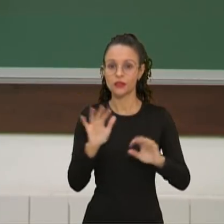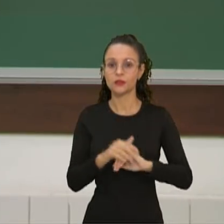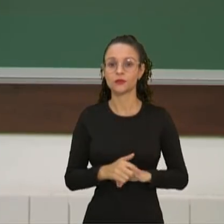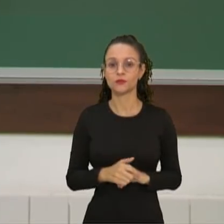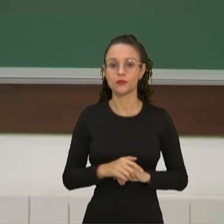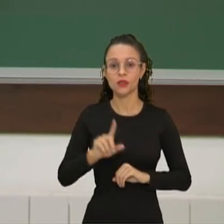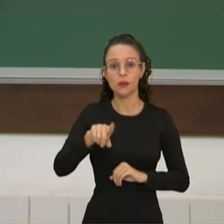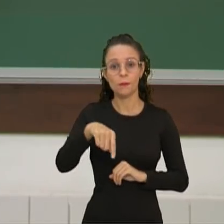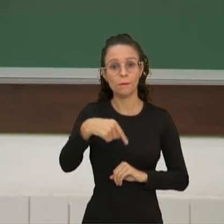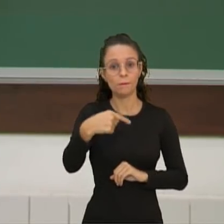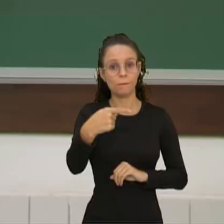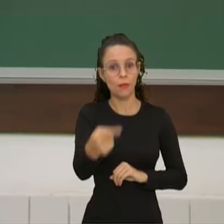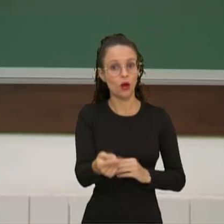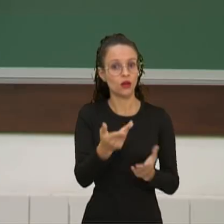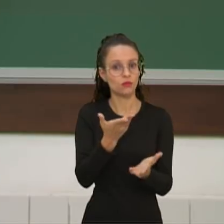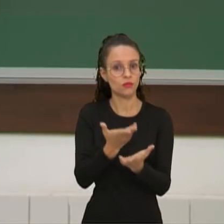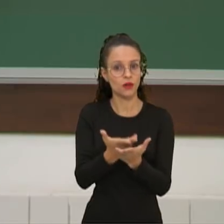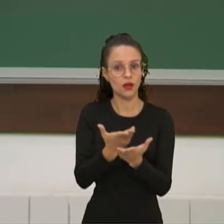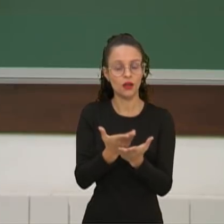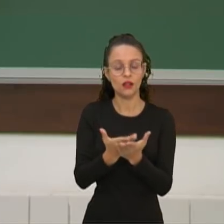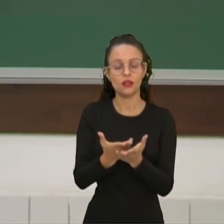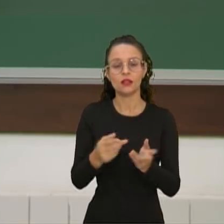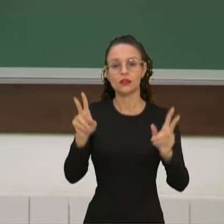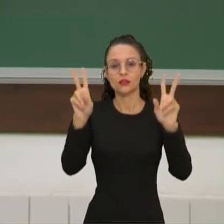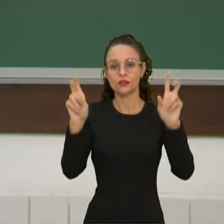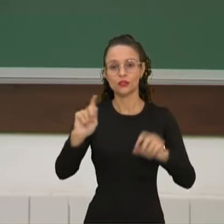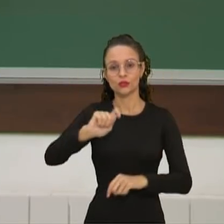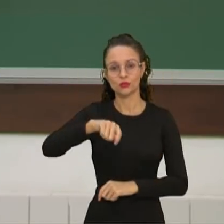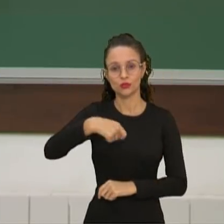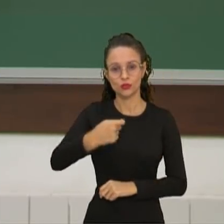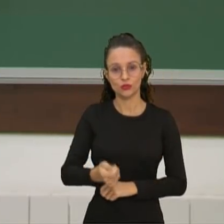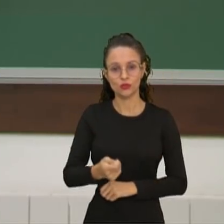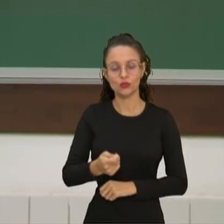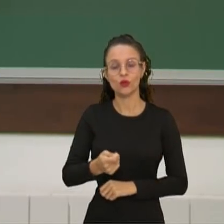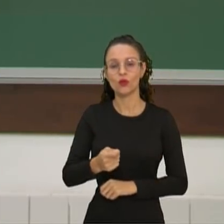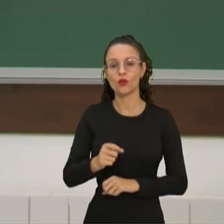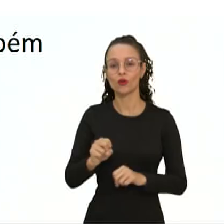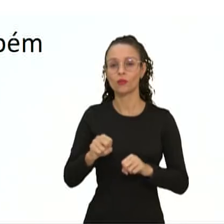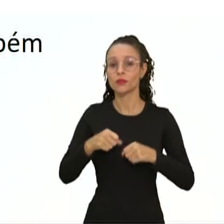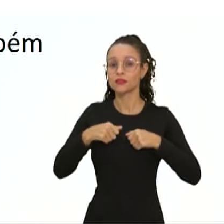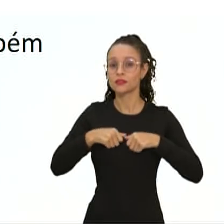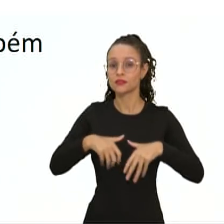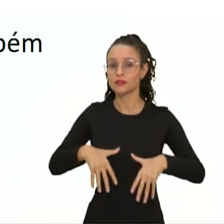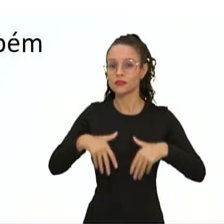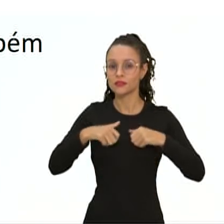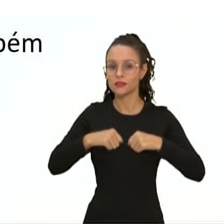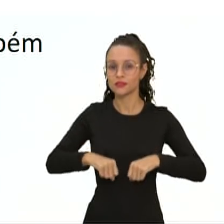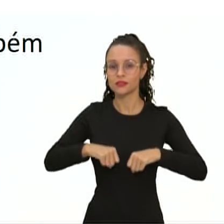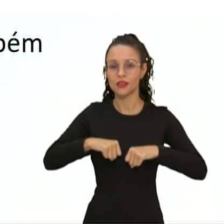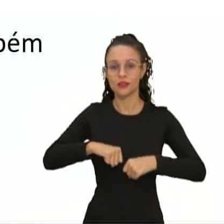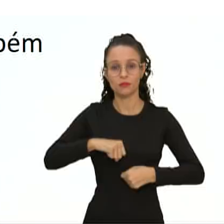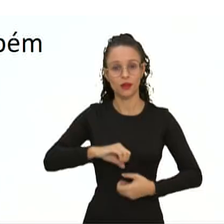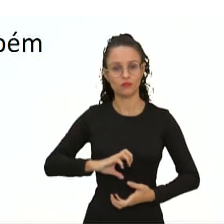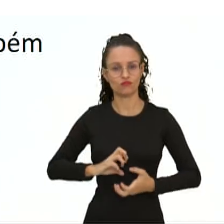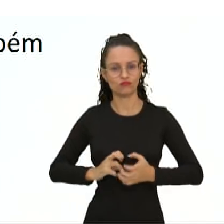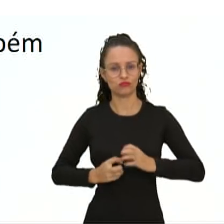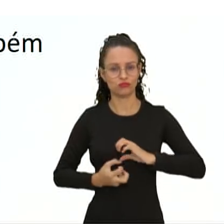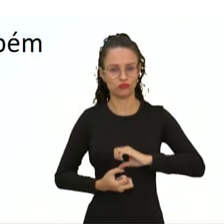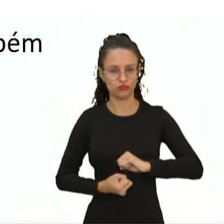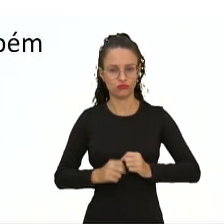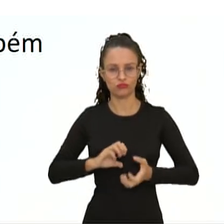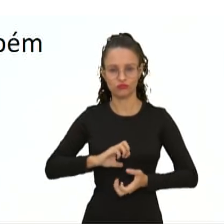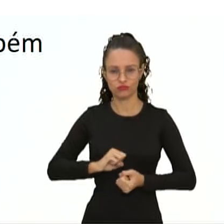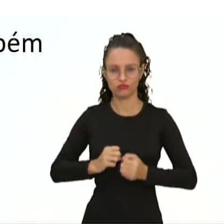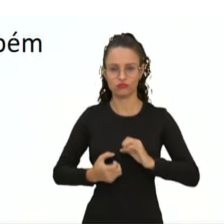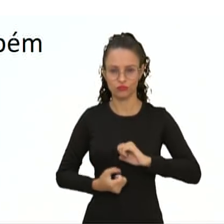nossas próximas aulas, a gente vai falar sobre o sistema digestório, tá? Então, a nossa retomada de hoje. Aula passada,